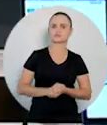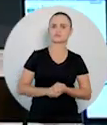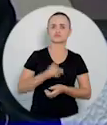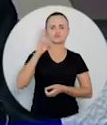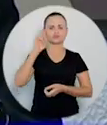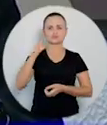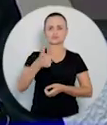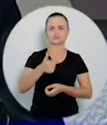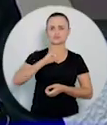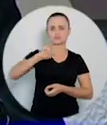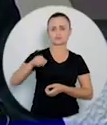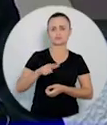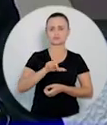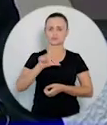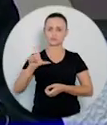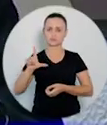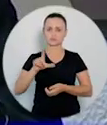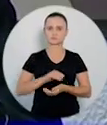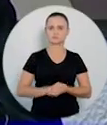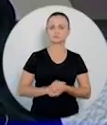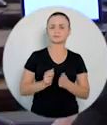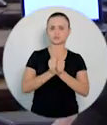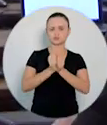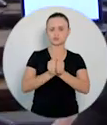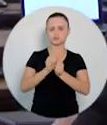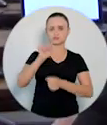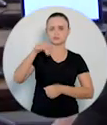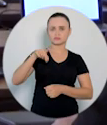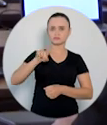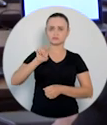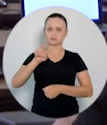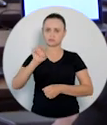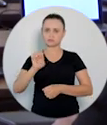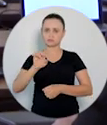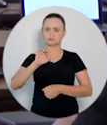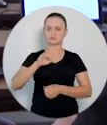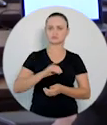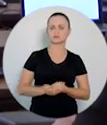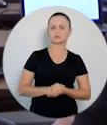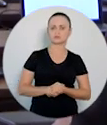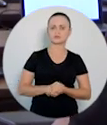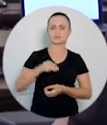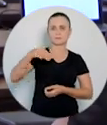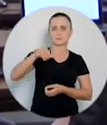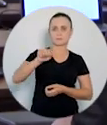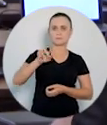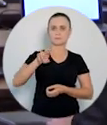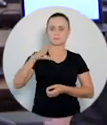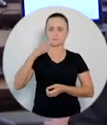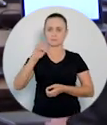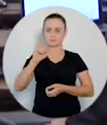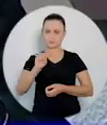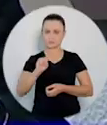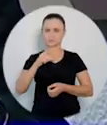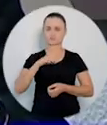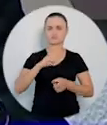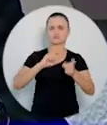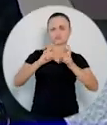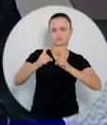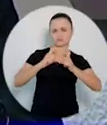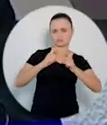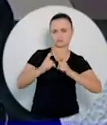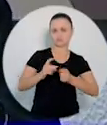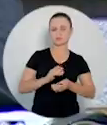dia 2 de julho, quando André Godinho e Marcos Vinícius Jardim passaram por sabatina. Os advogados foram questionados